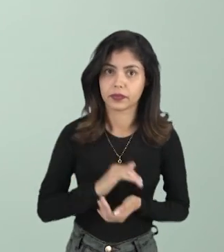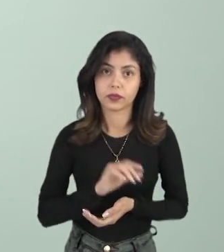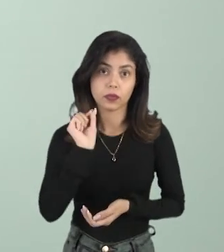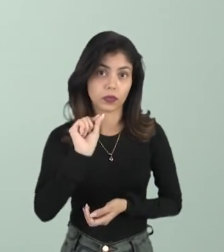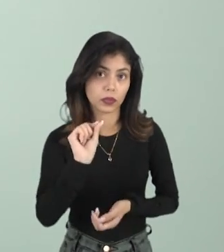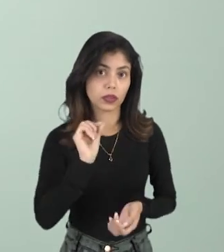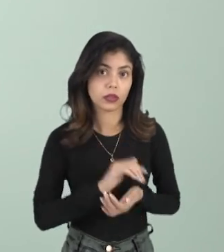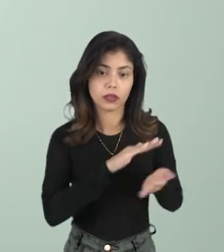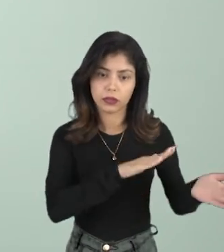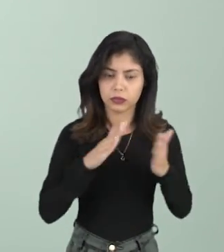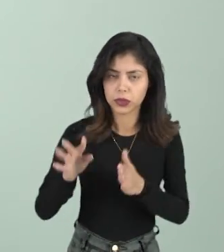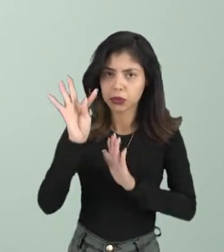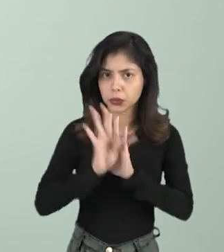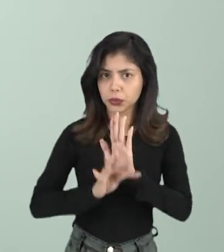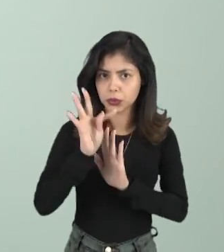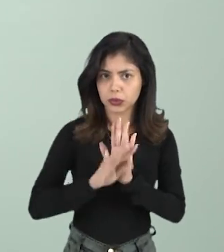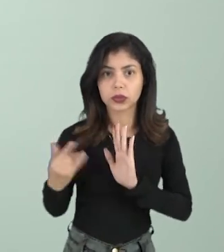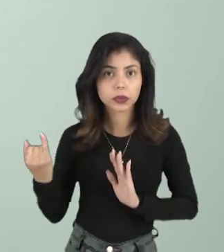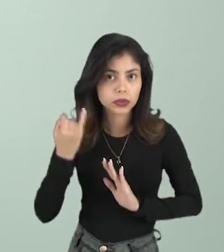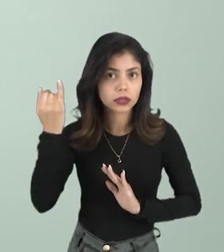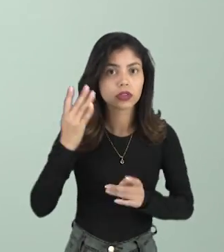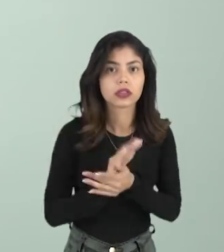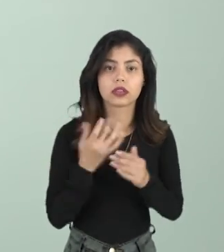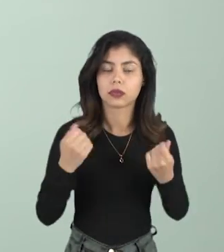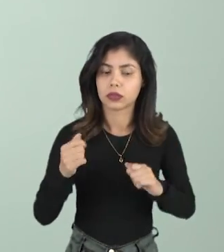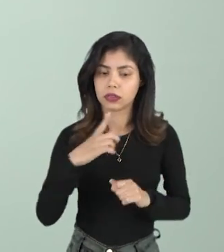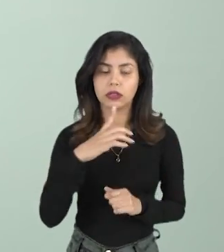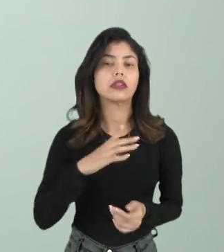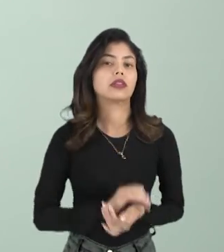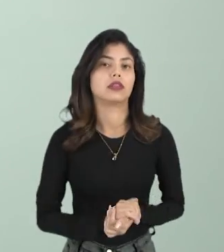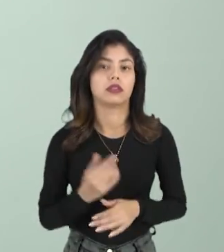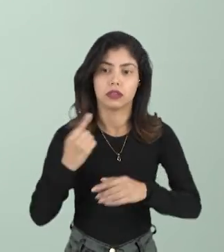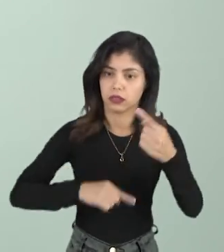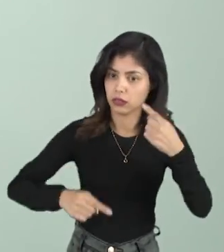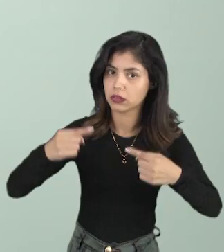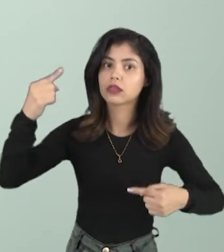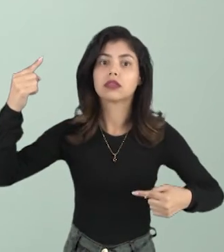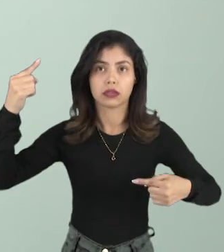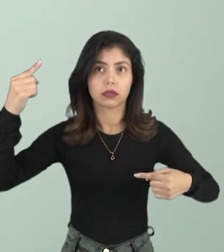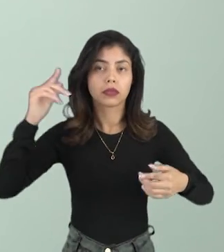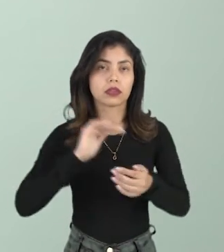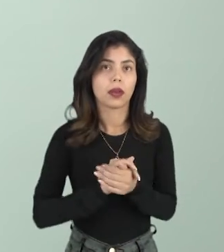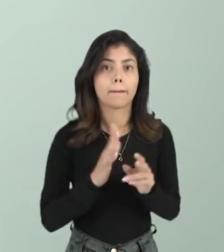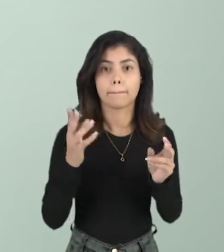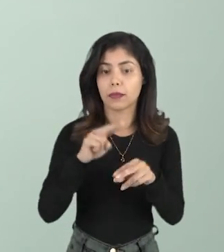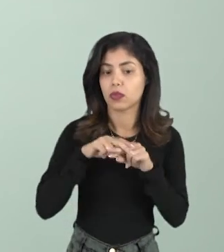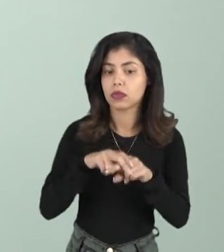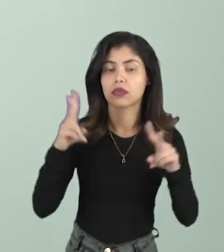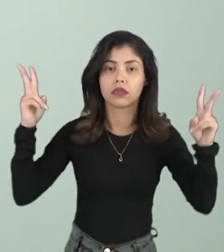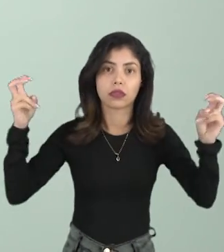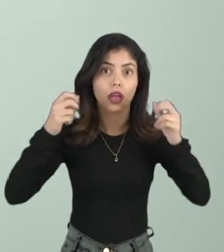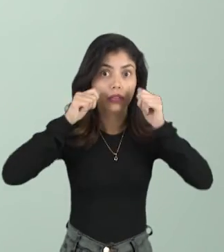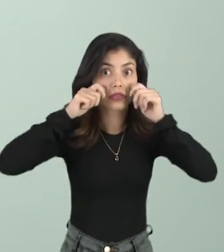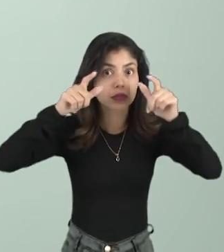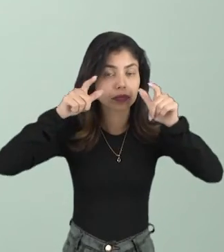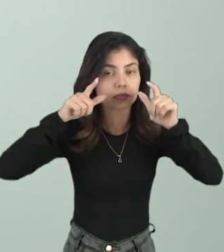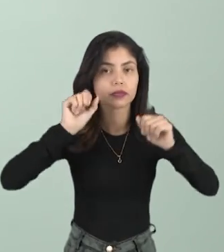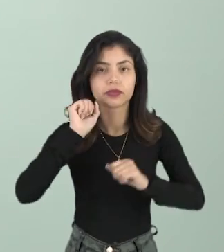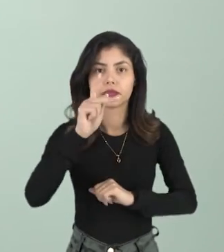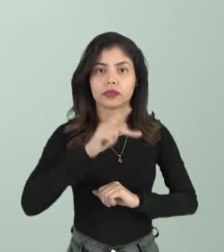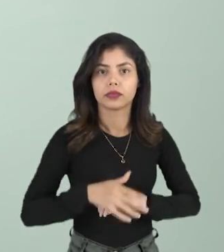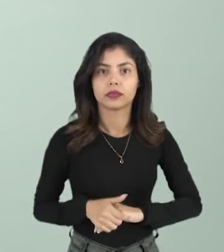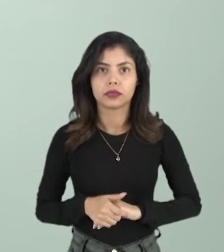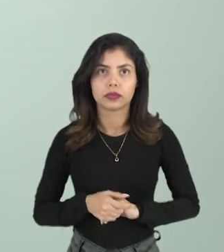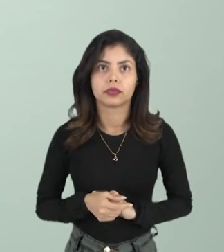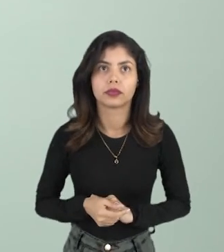ou que é uma parte do texto que é muito importante, que é de extrema relevância, por isso que está entre aspas, para chamar a sua atenção,